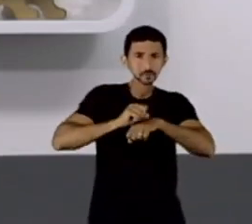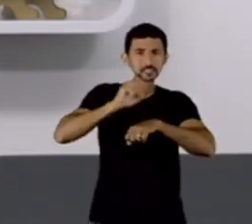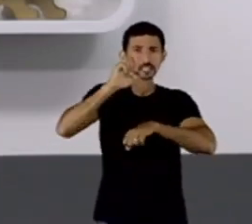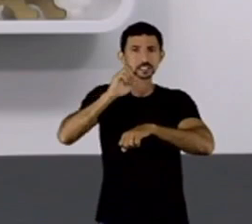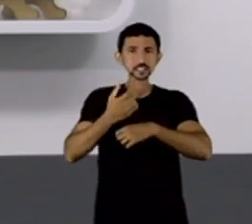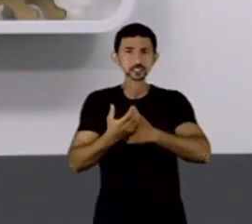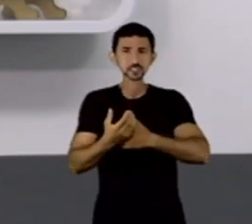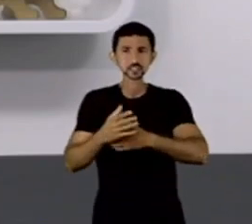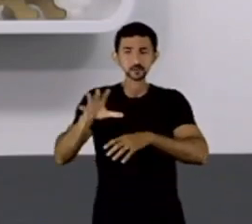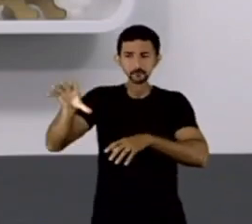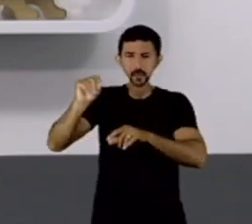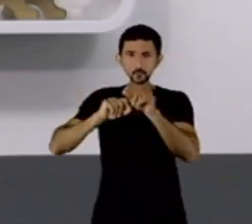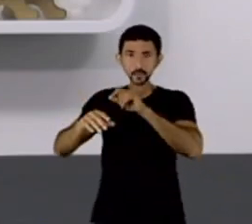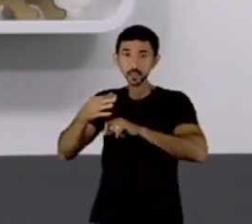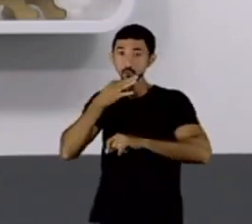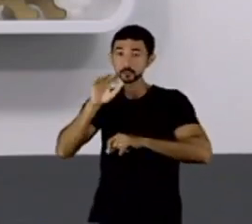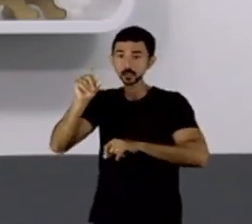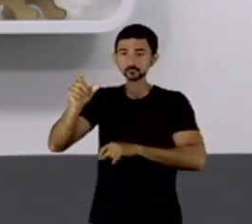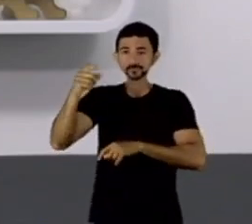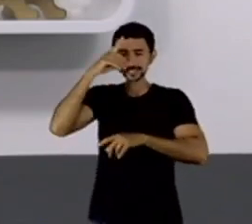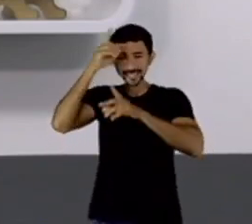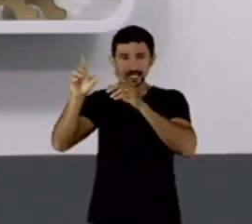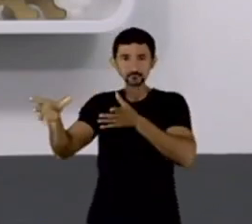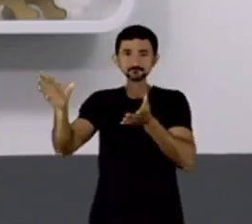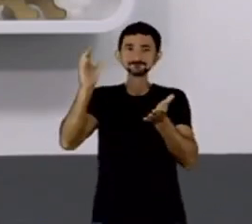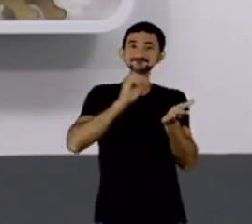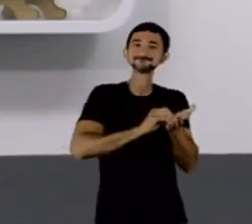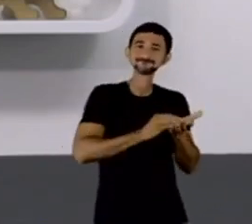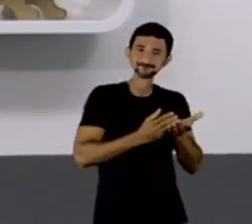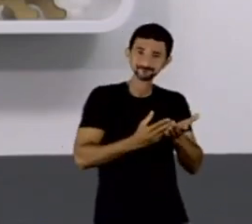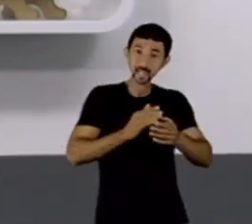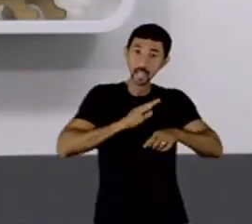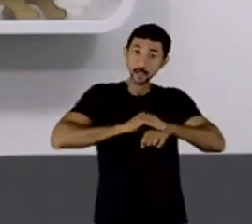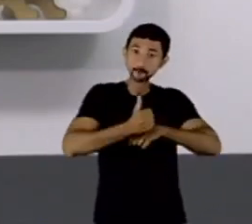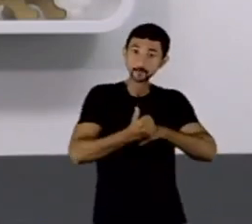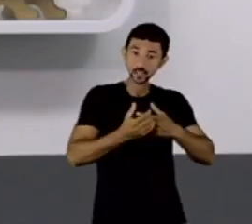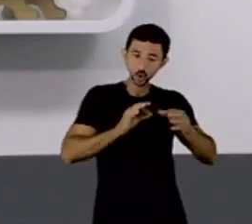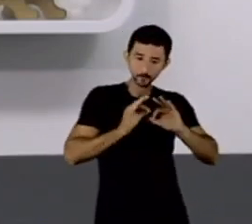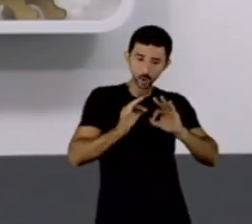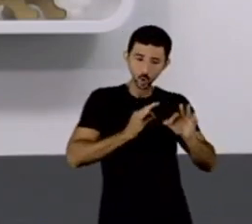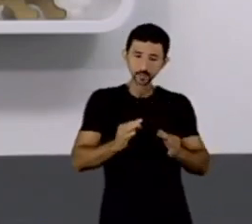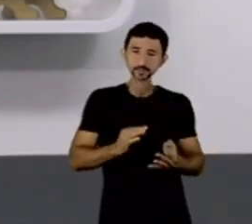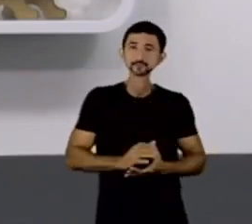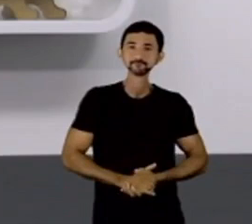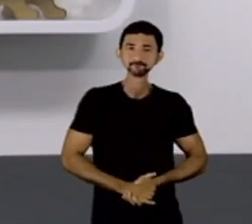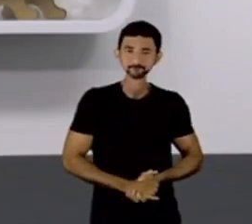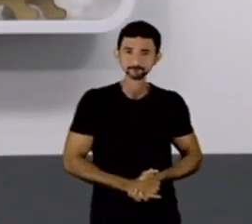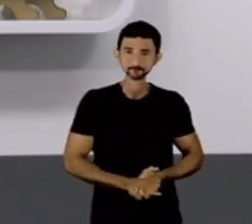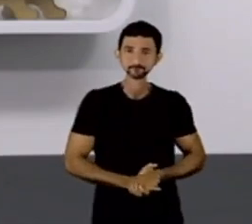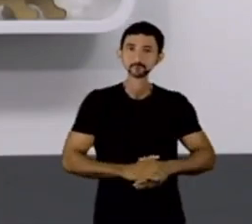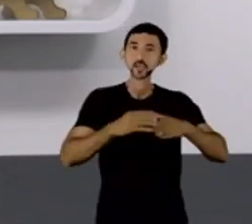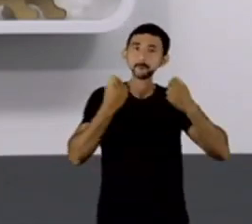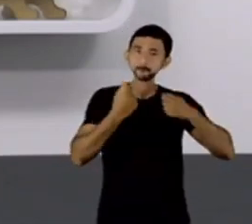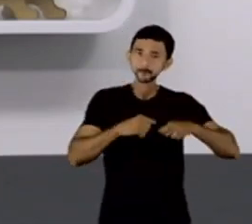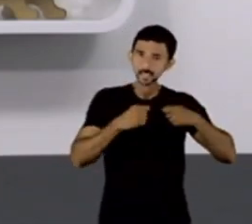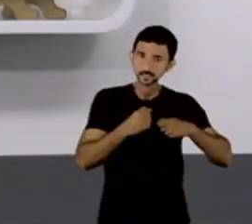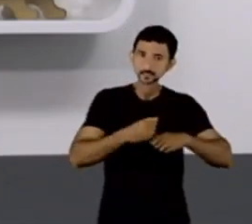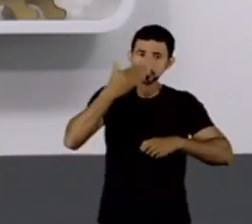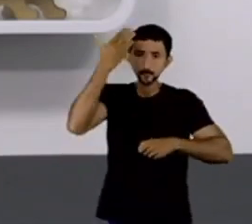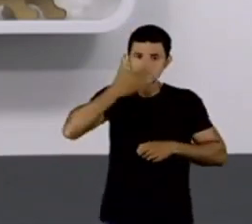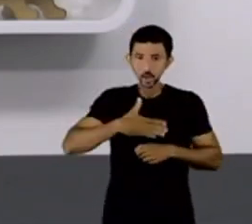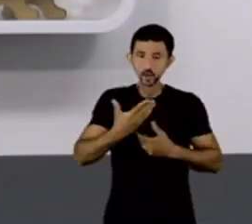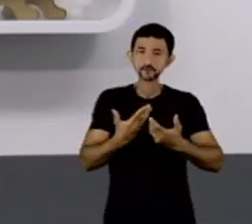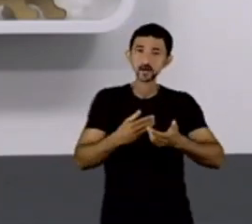escolhi para desenvolver um argumento, eu estou fazendo aquilo ali da melhor forma possível. Por quê? Eu preciso provar